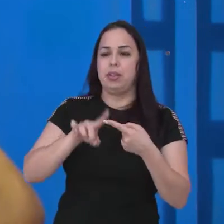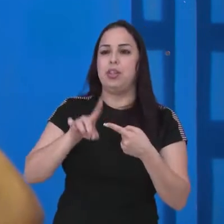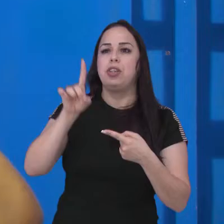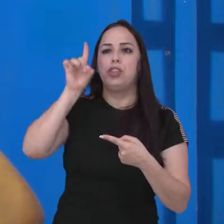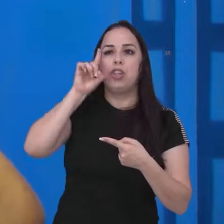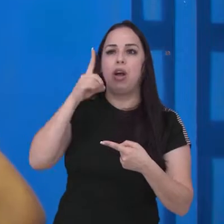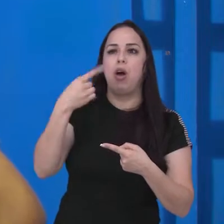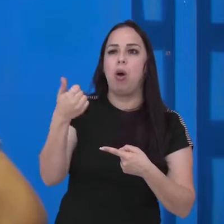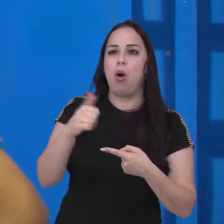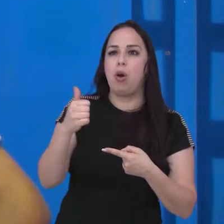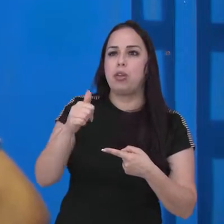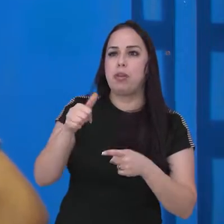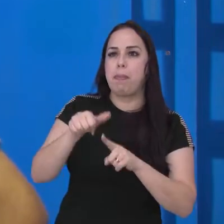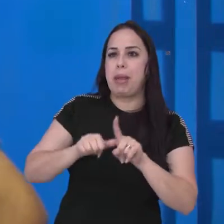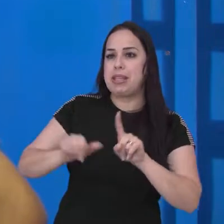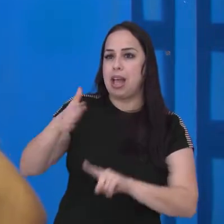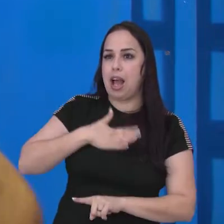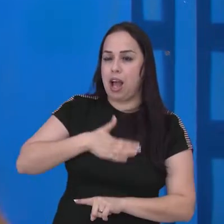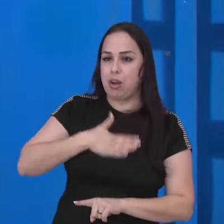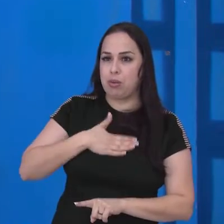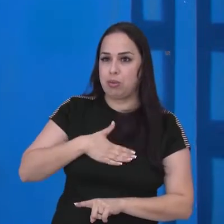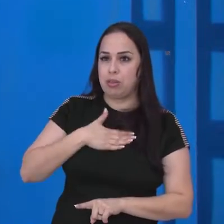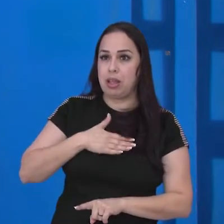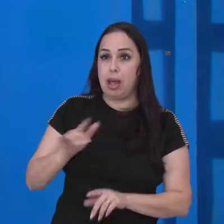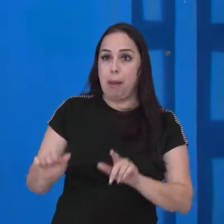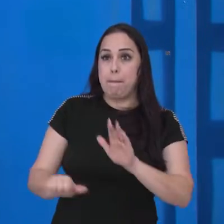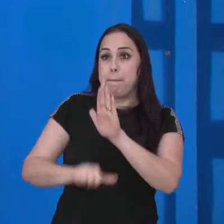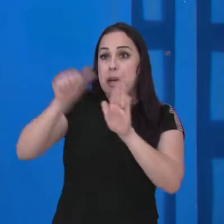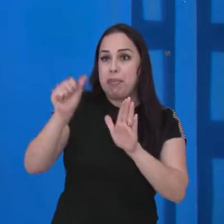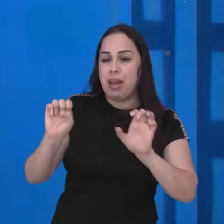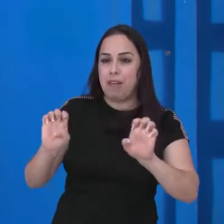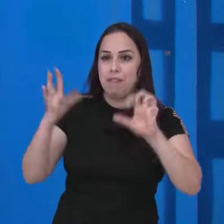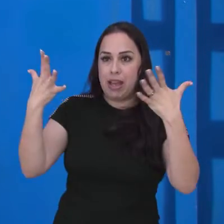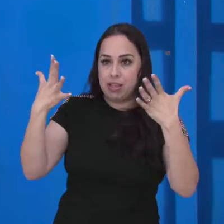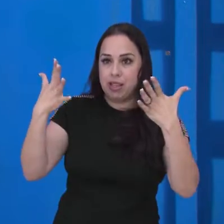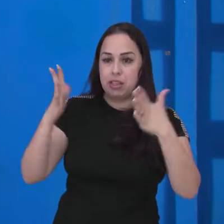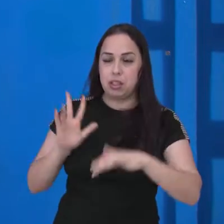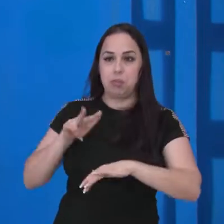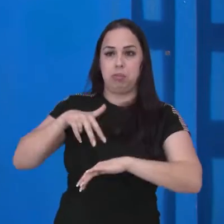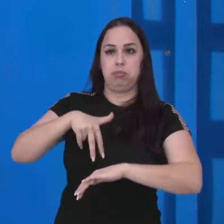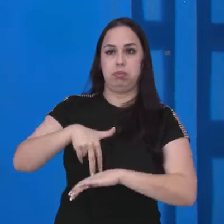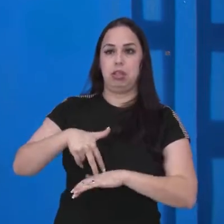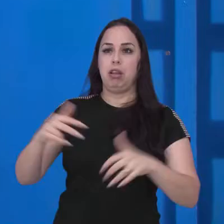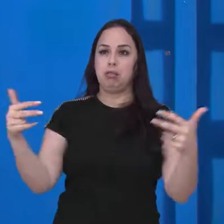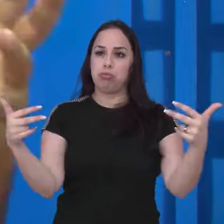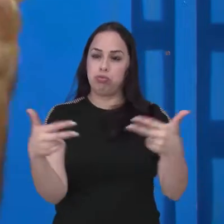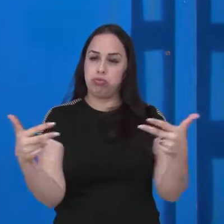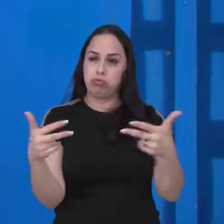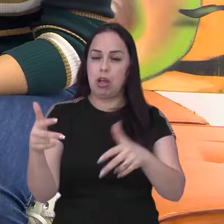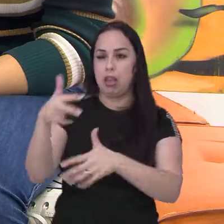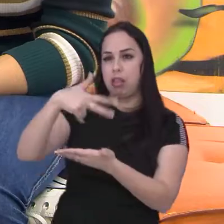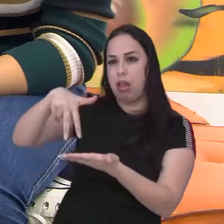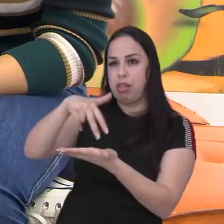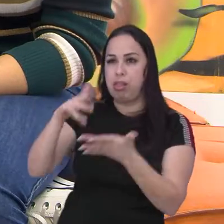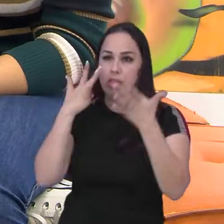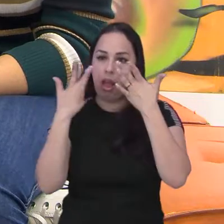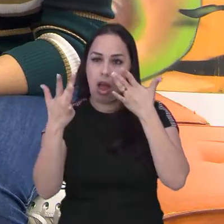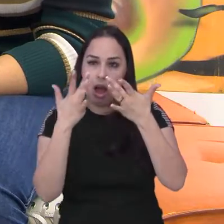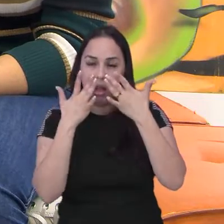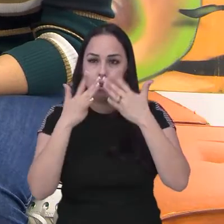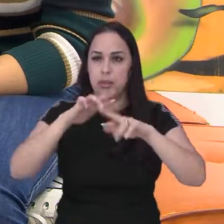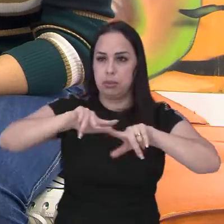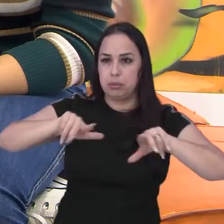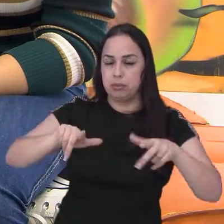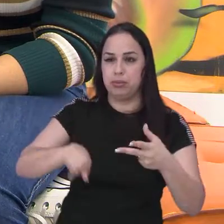A primeira dia 11 de agosto, que teve a primeira festa que teve as expressões da cultura hip hop juntas, né? Então a dança, a música e a arte estavam todo mundo junto, né?